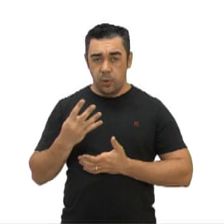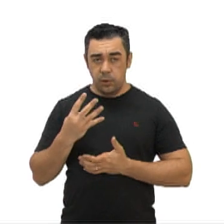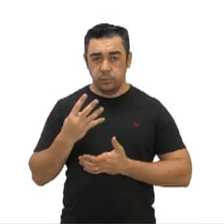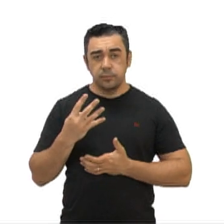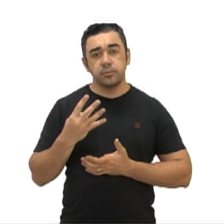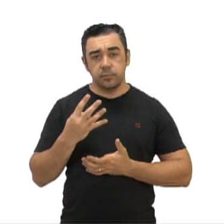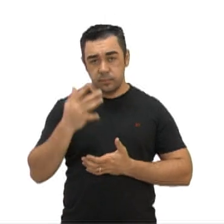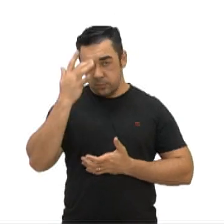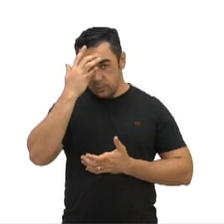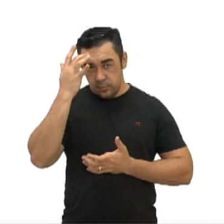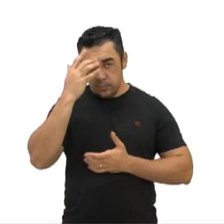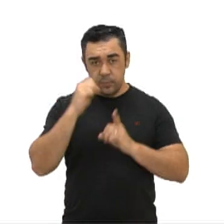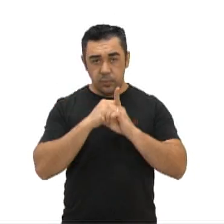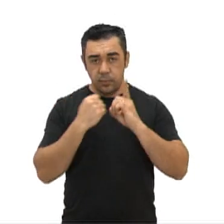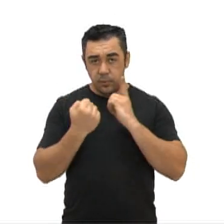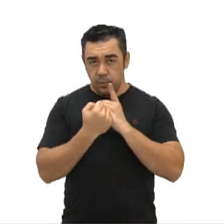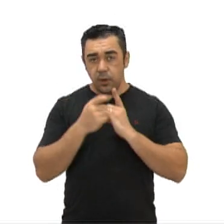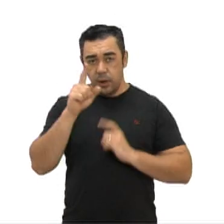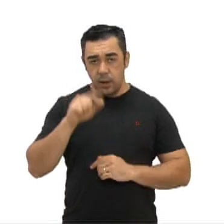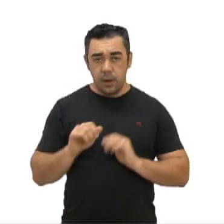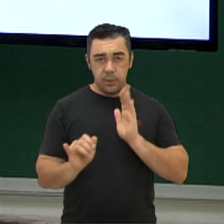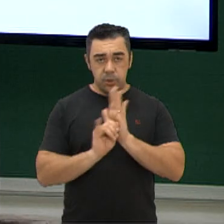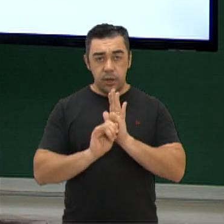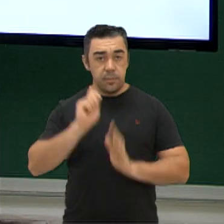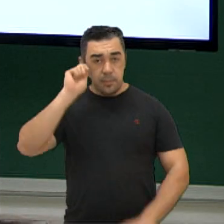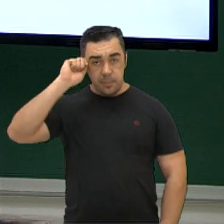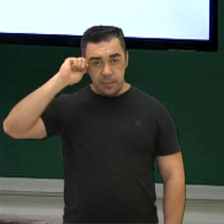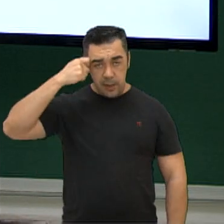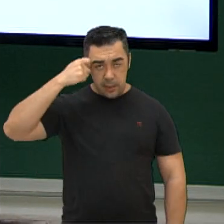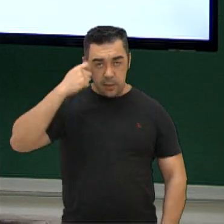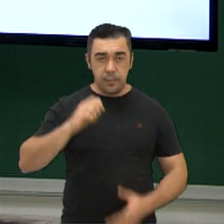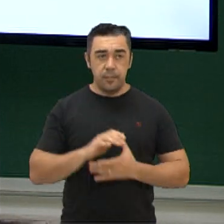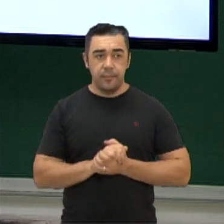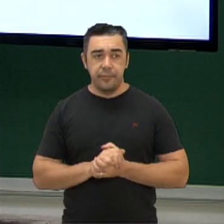9,4% de pessoas da sociedade brasileira se identificam como pretas e